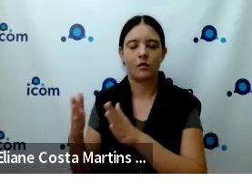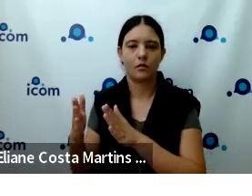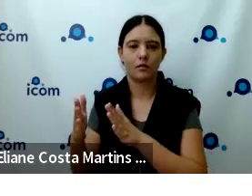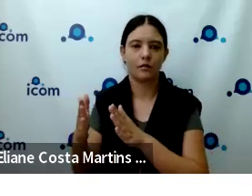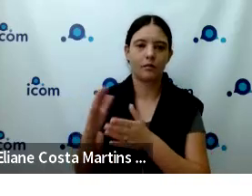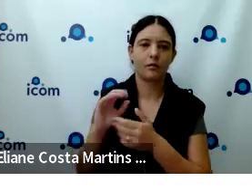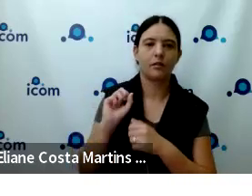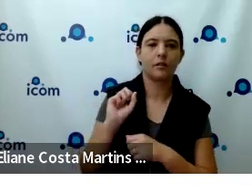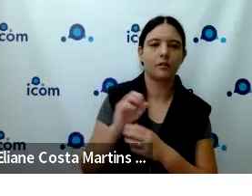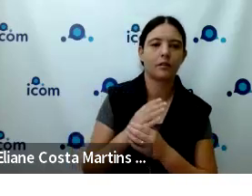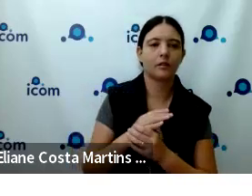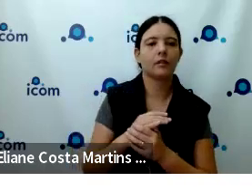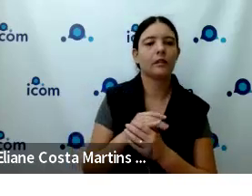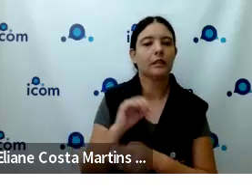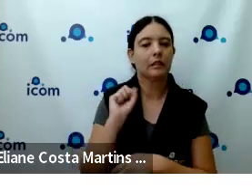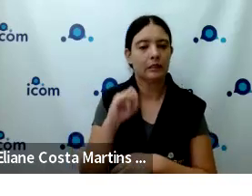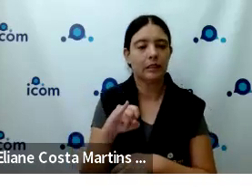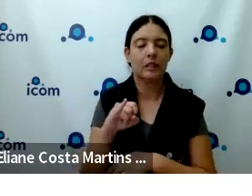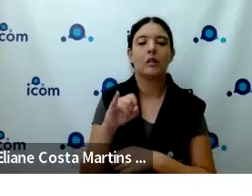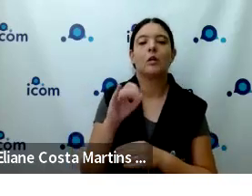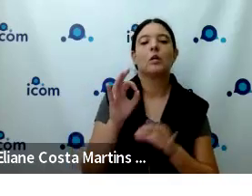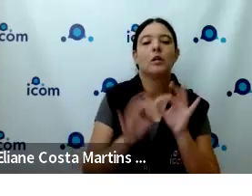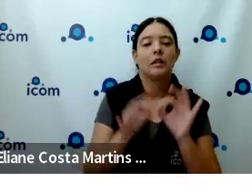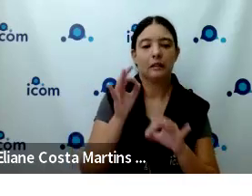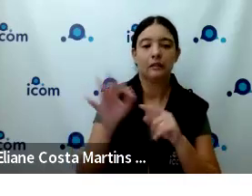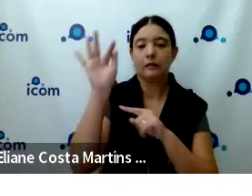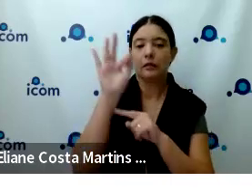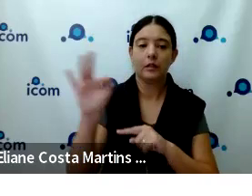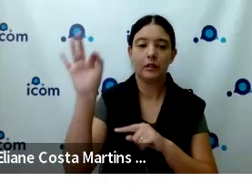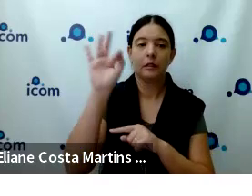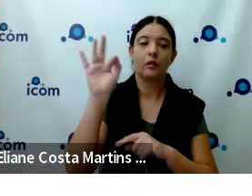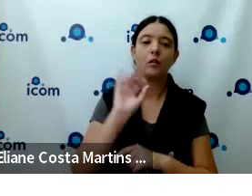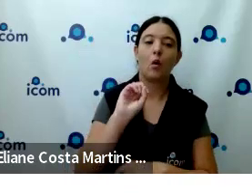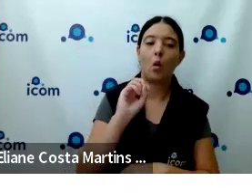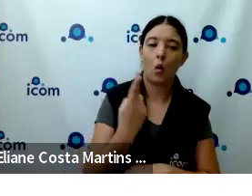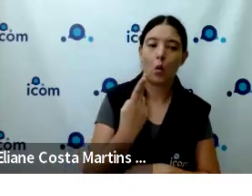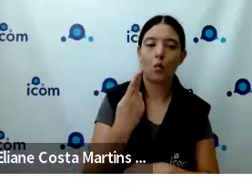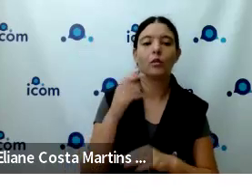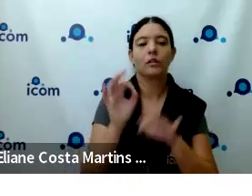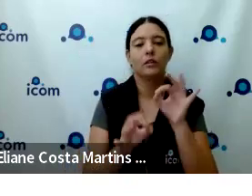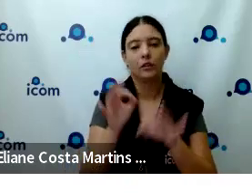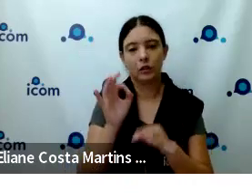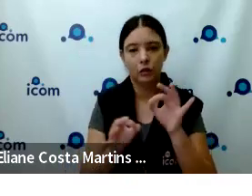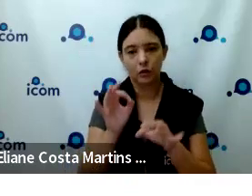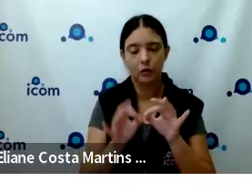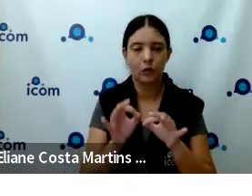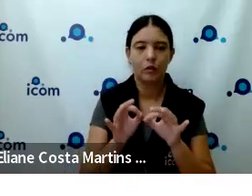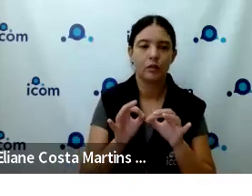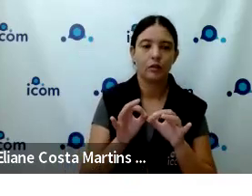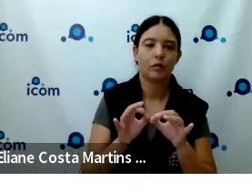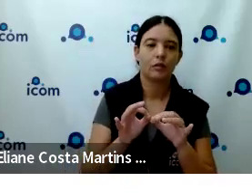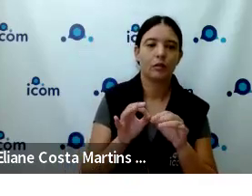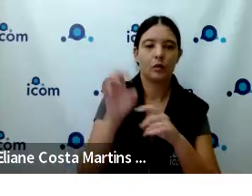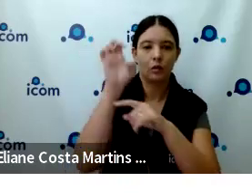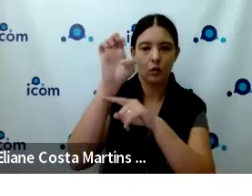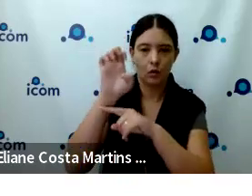acordão do Tribunal Constitucional Federal ou do Tribunal de Justiça Europeu